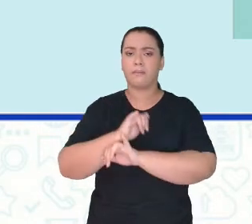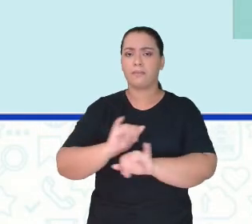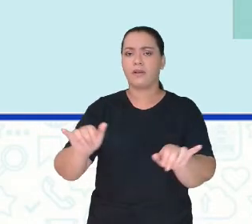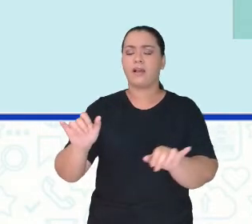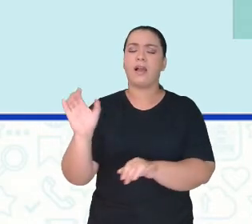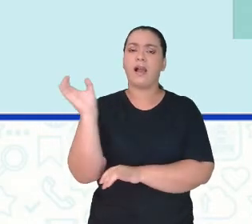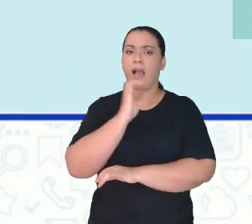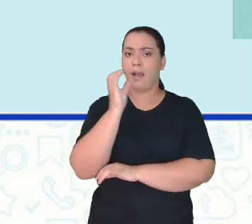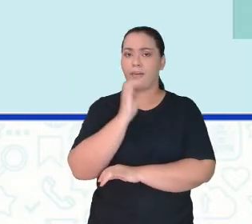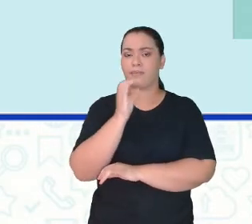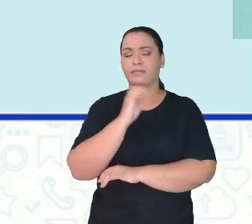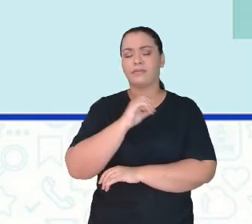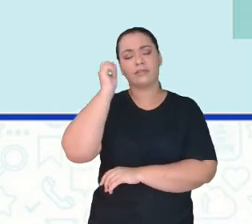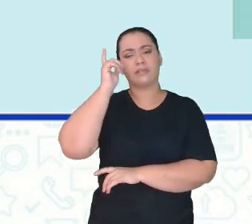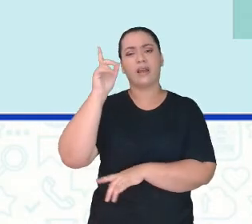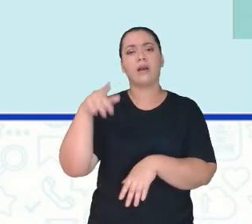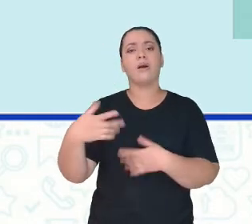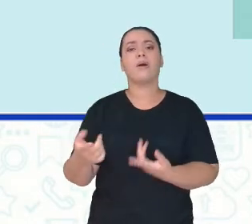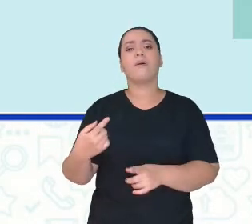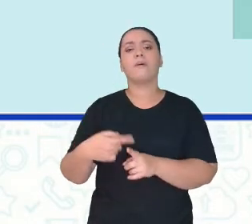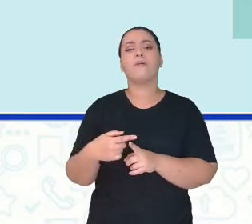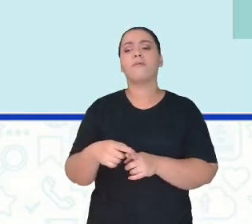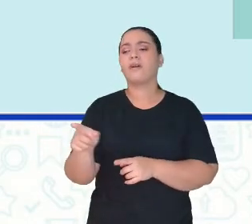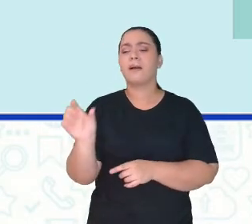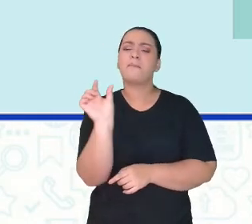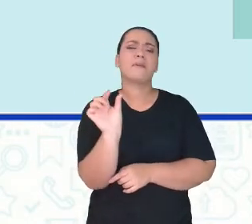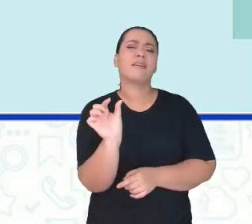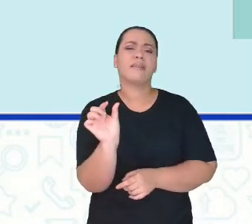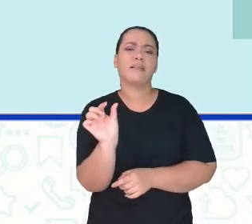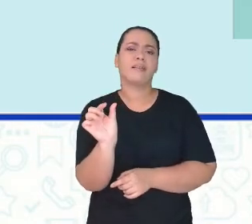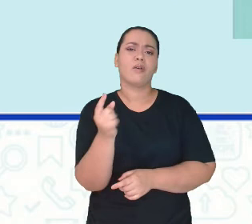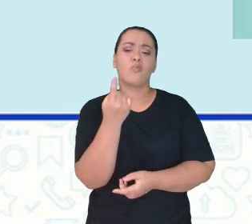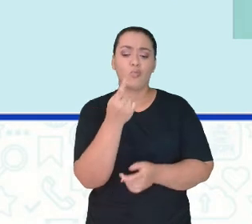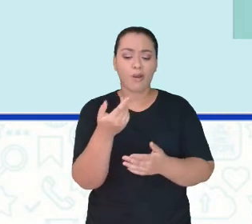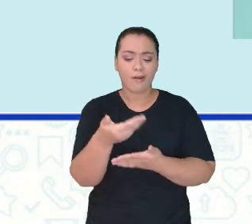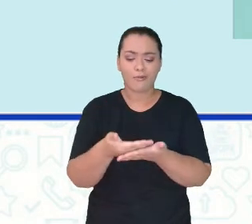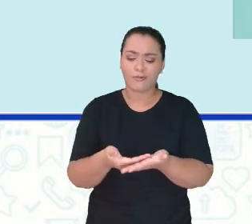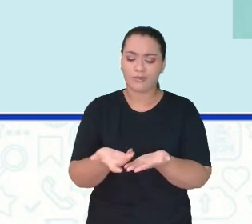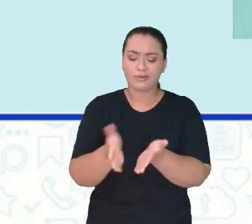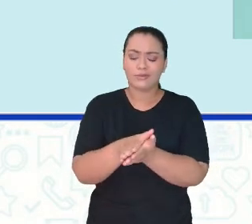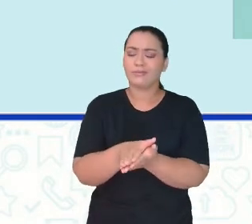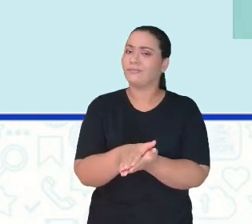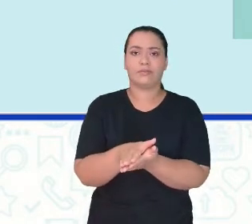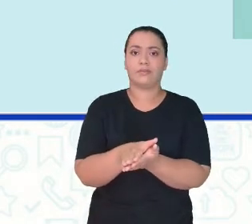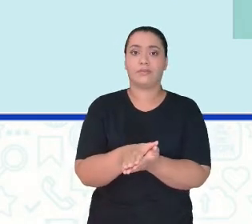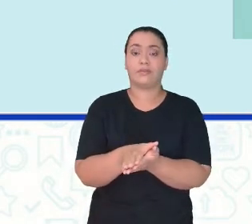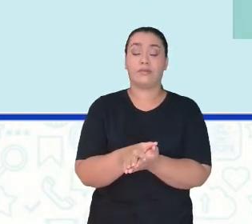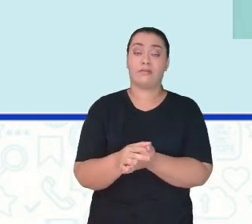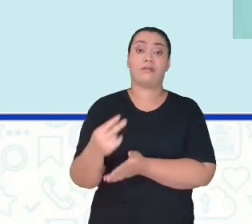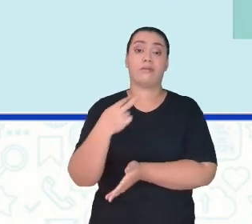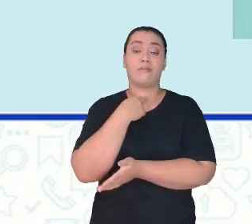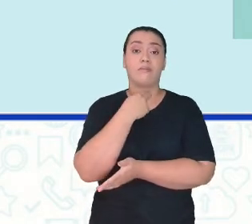E rapidamente por quê? Porque é um gênero pouco extenso. Se eu só tenho uma folha com dobra, eu não posso colocar